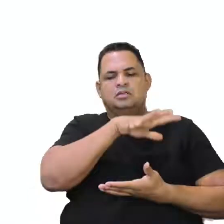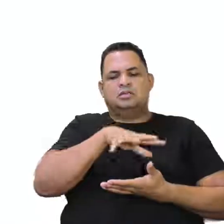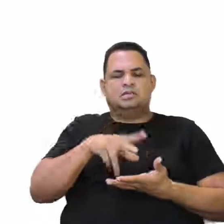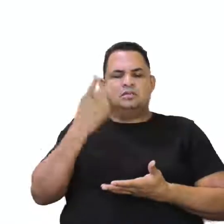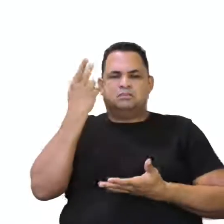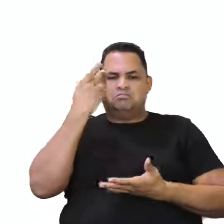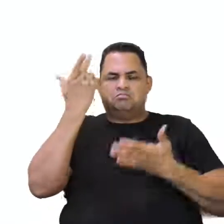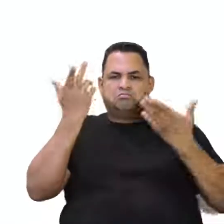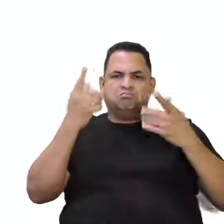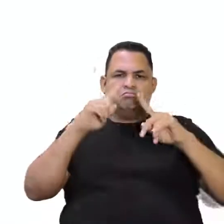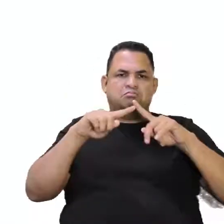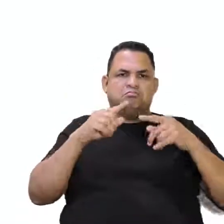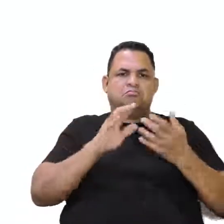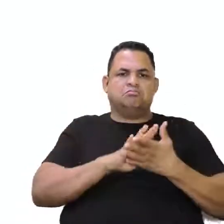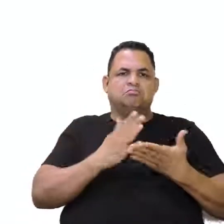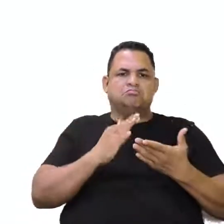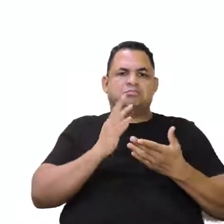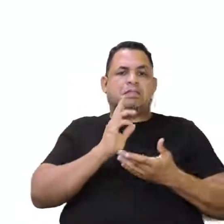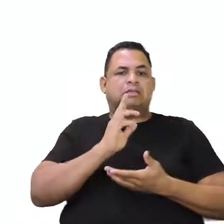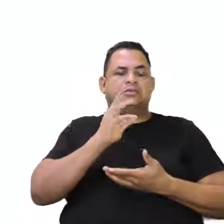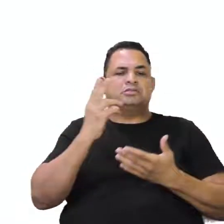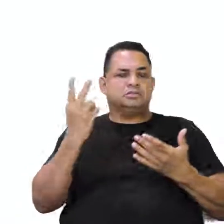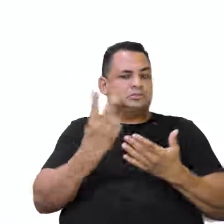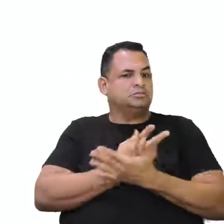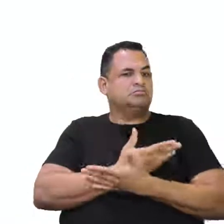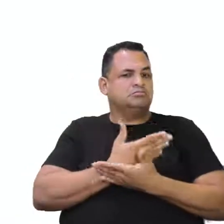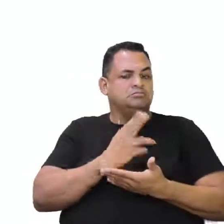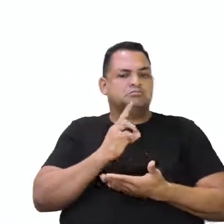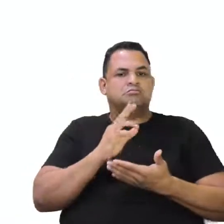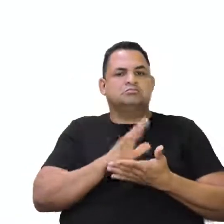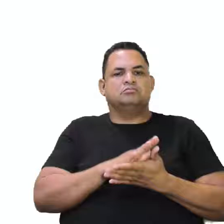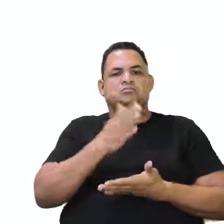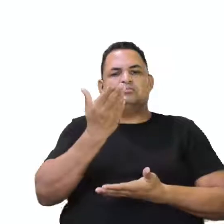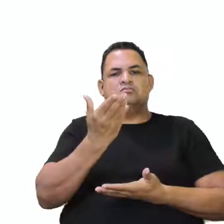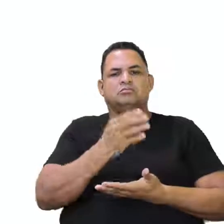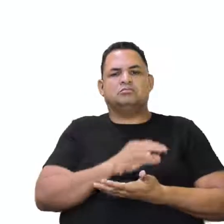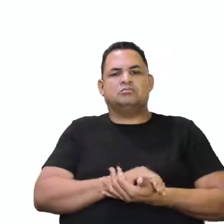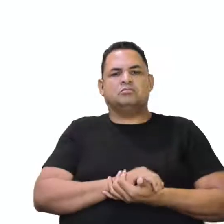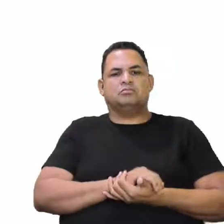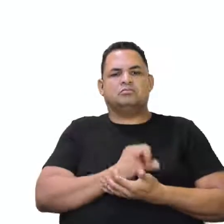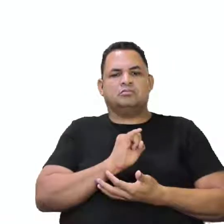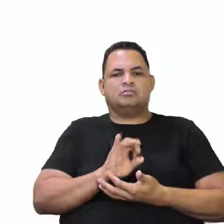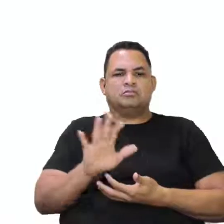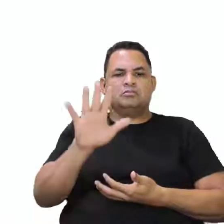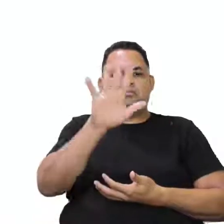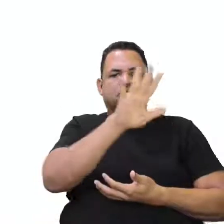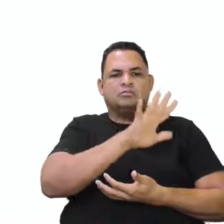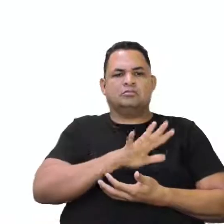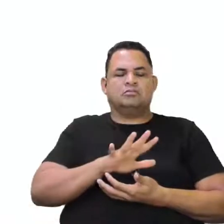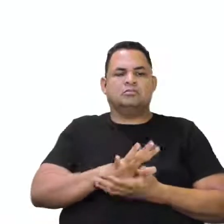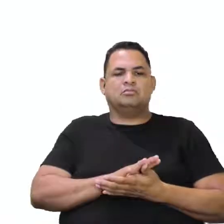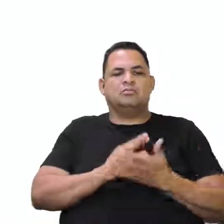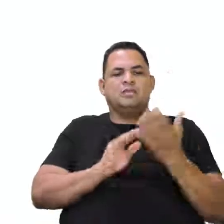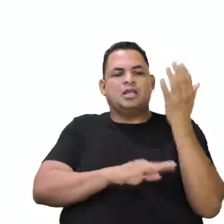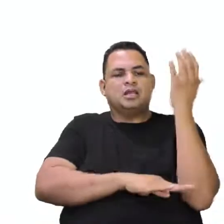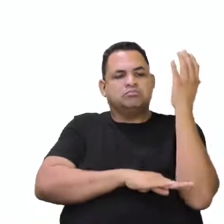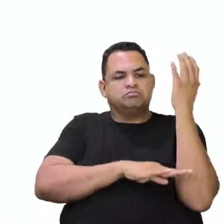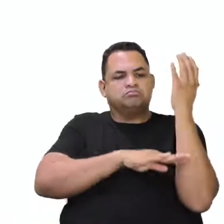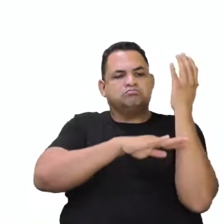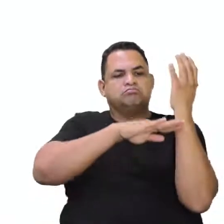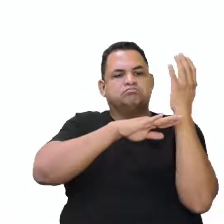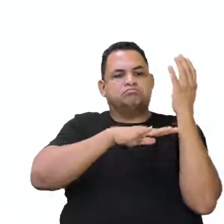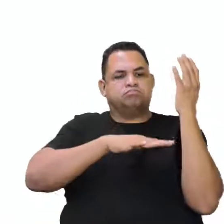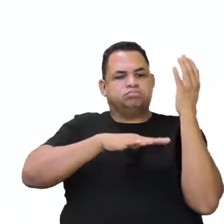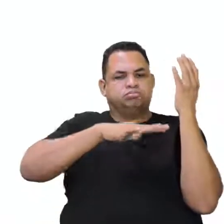regiões, mas está ficando muito mais frequente, né? E aqui, ó, é uma imagem dali da cheia de Porto